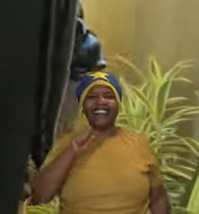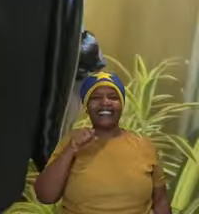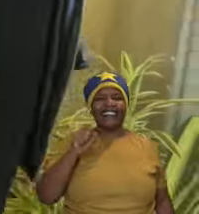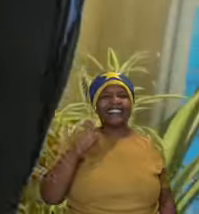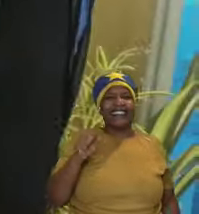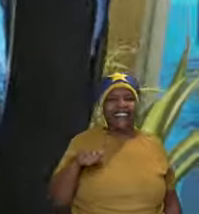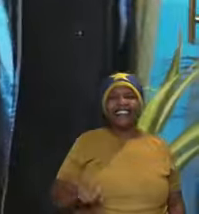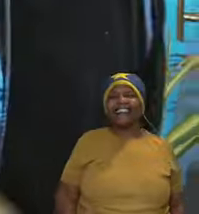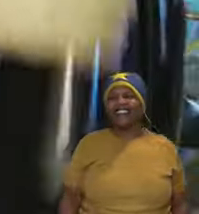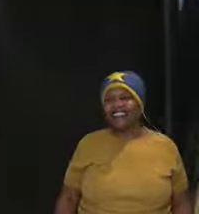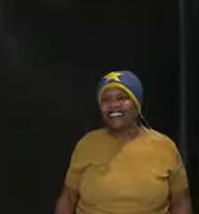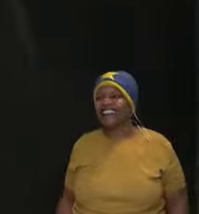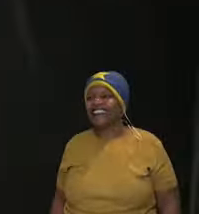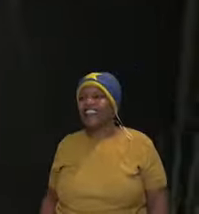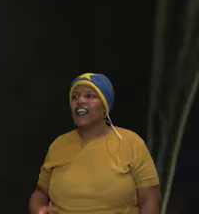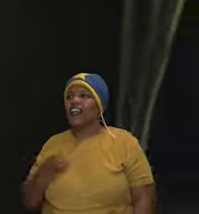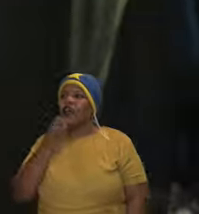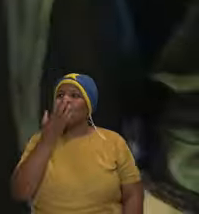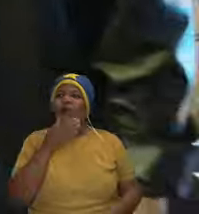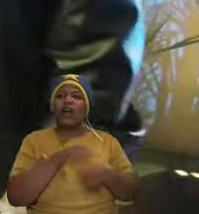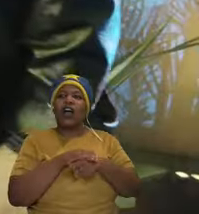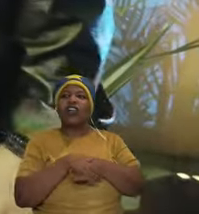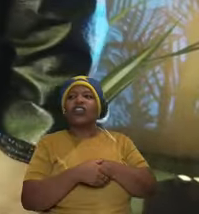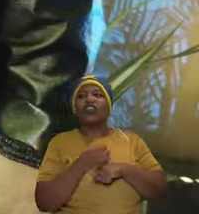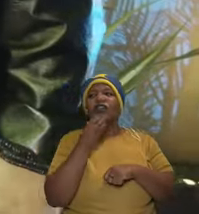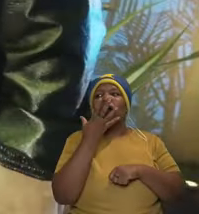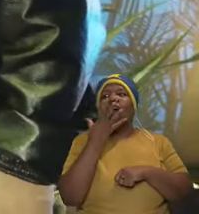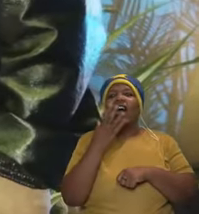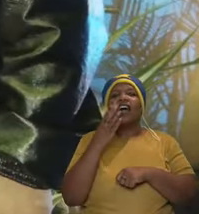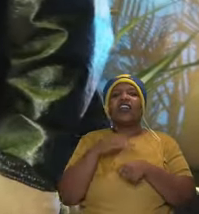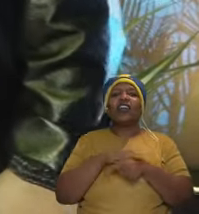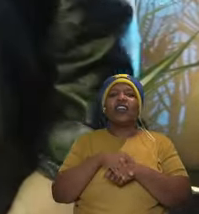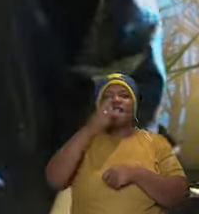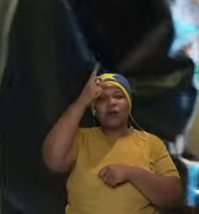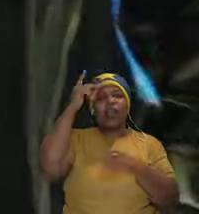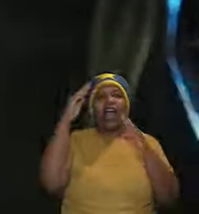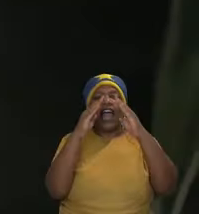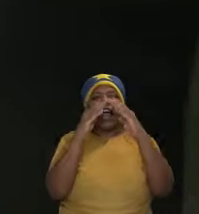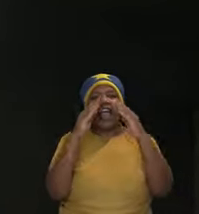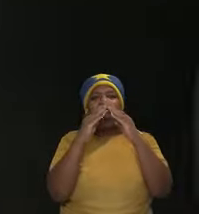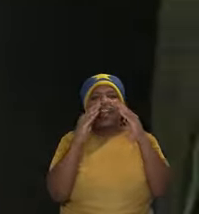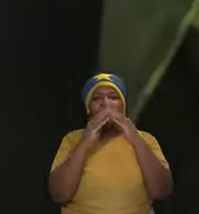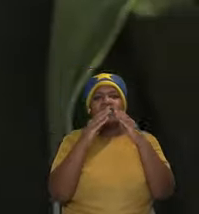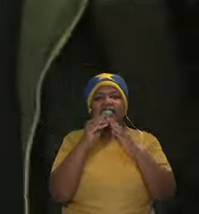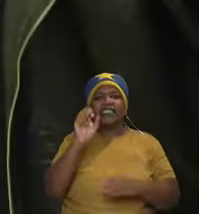3 do sol, meu irmão. Boa noite pra geral que tá em casa. E é isso aí.